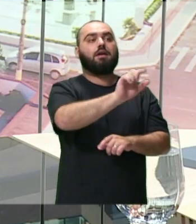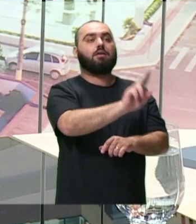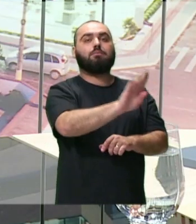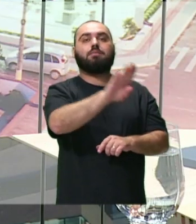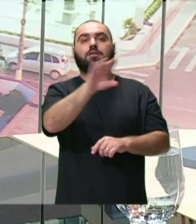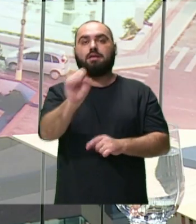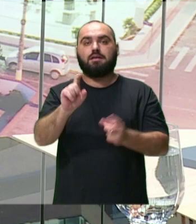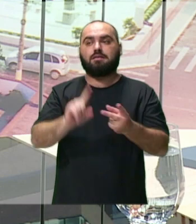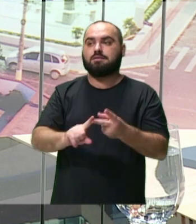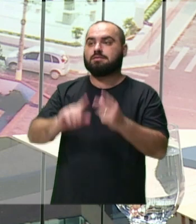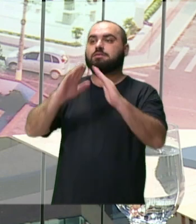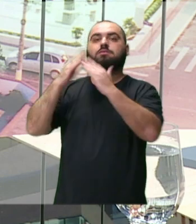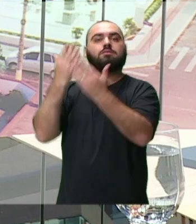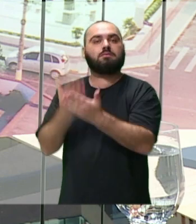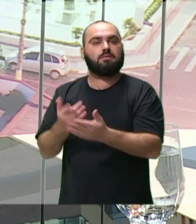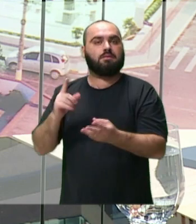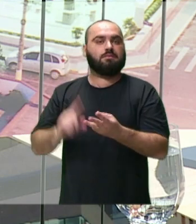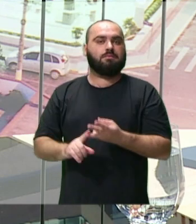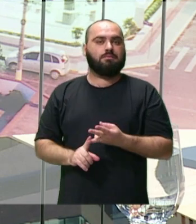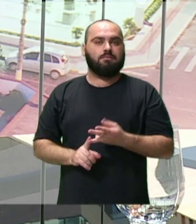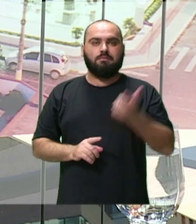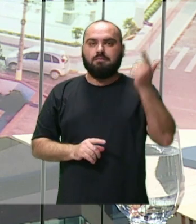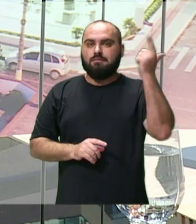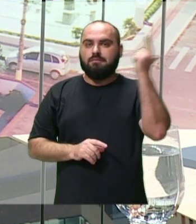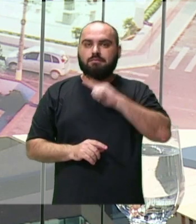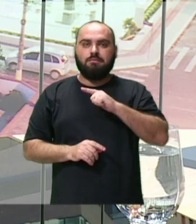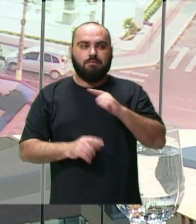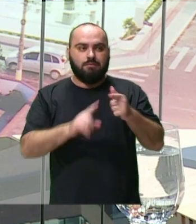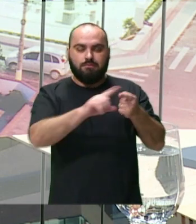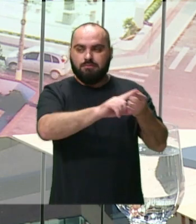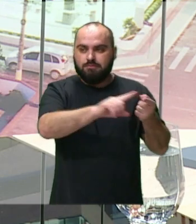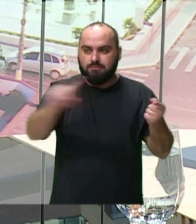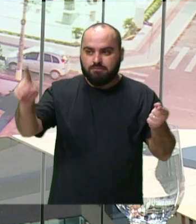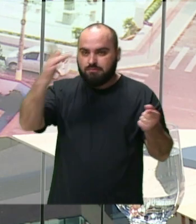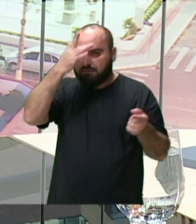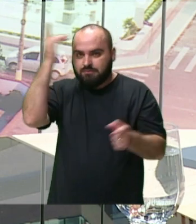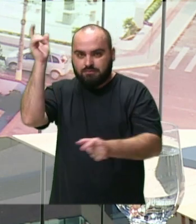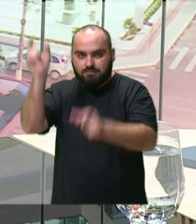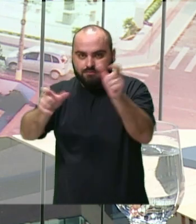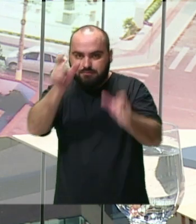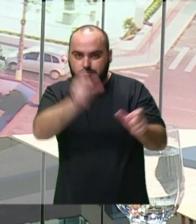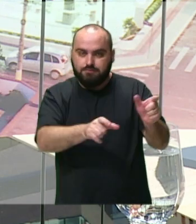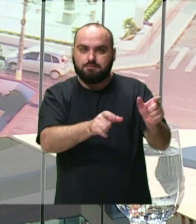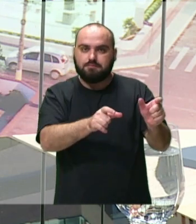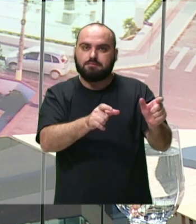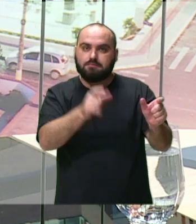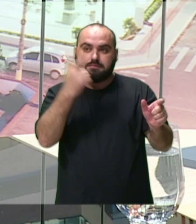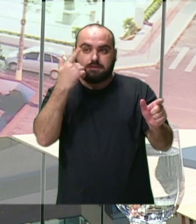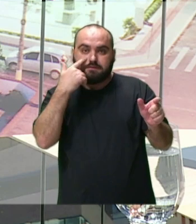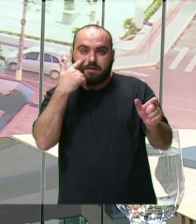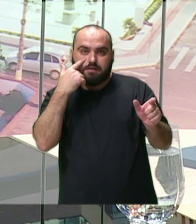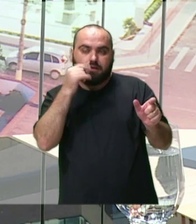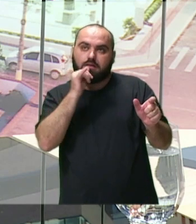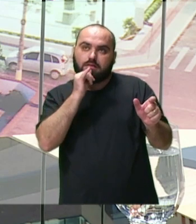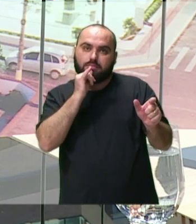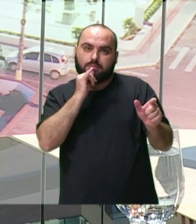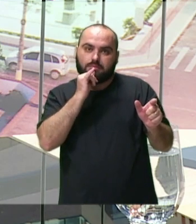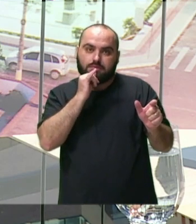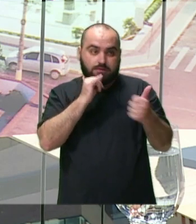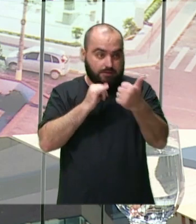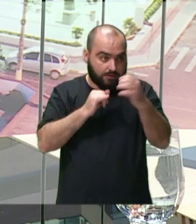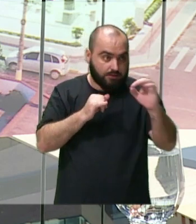às escolas, a gente consegue fazer que outras pessoas se envolvam e revertam aquele 100 número de pessoas para uma palestra para